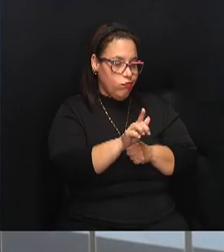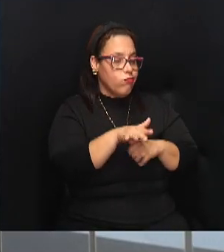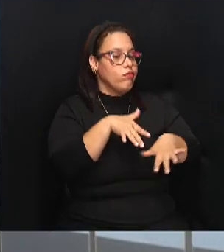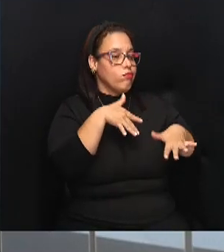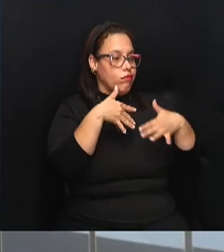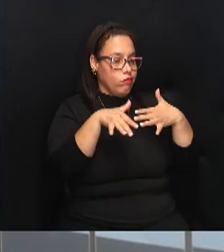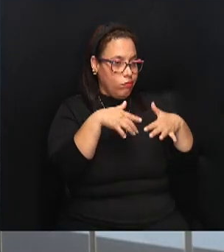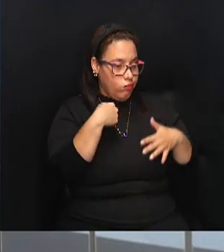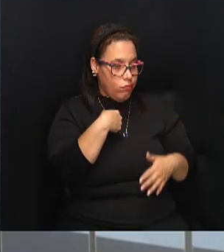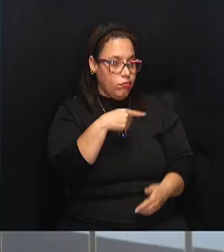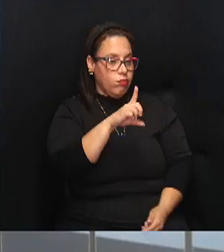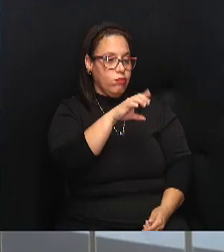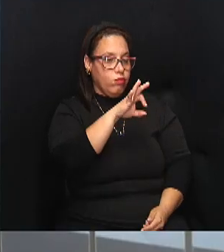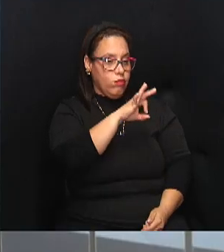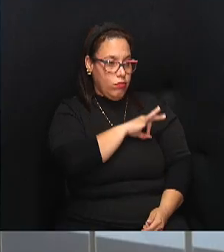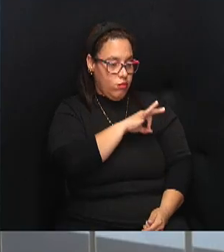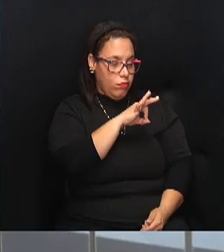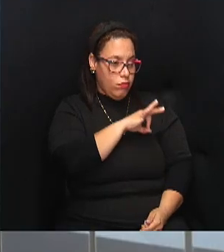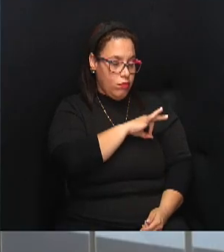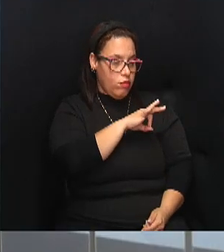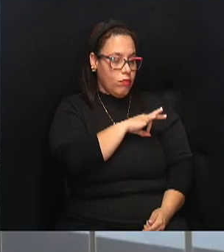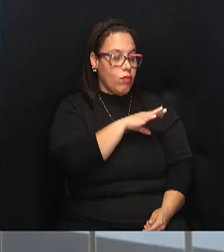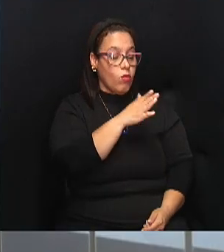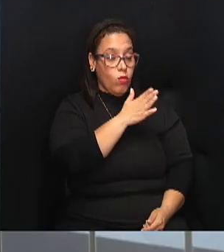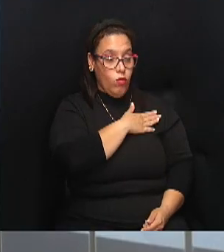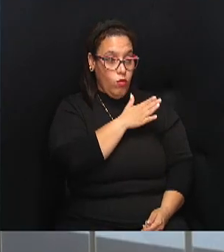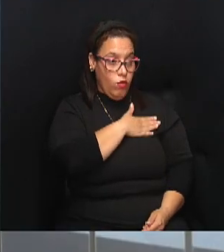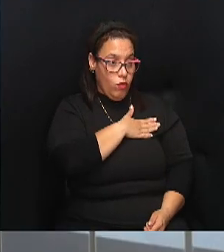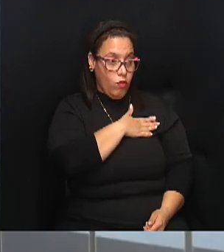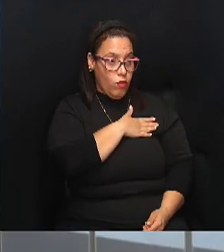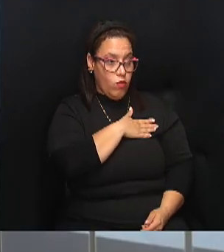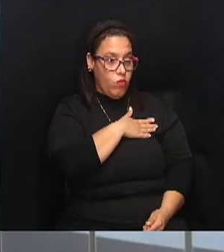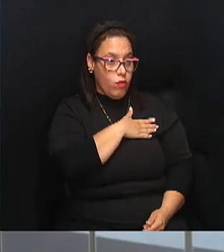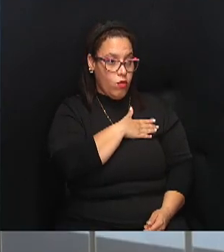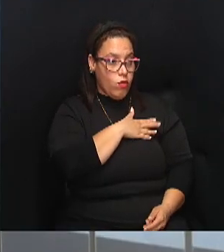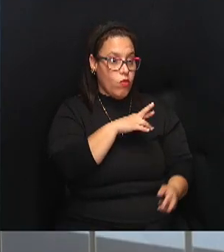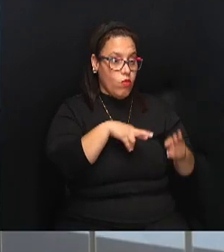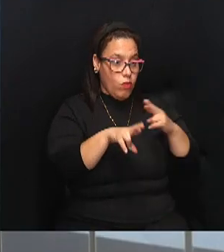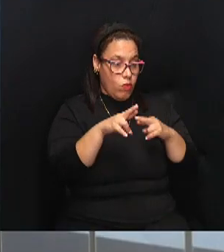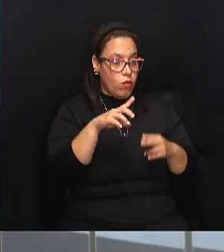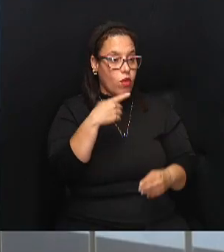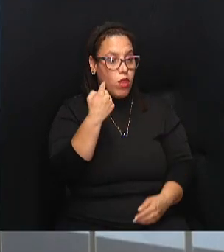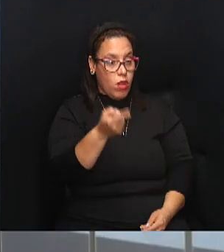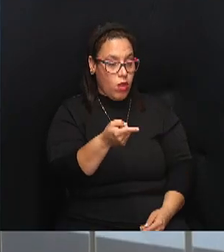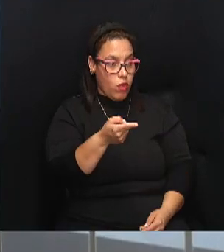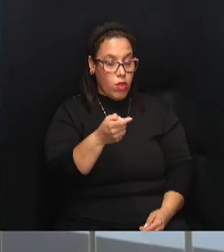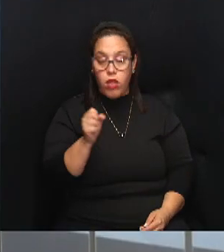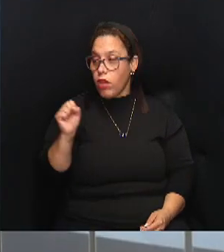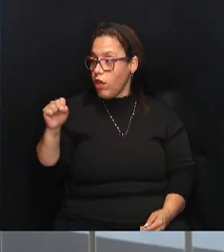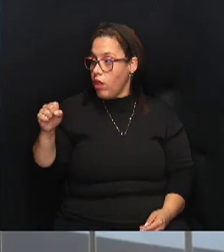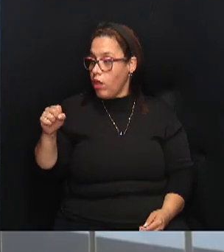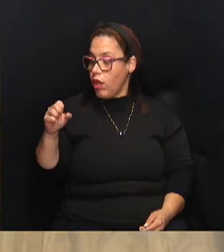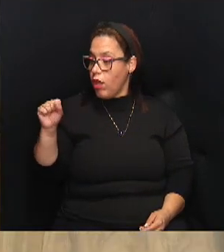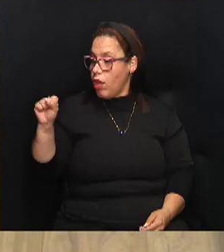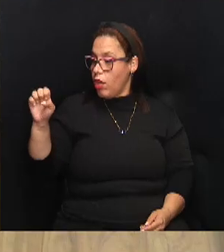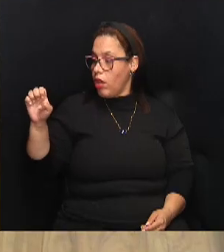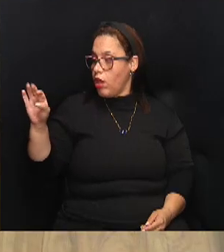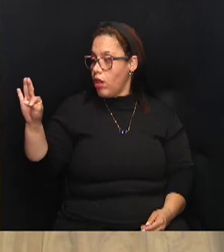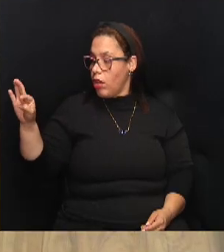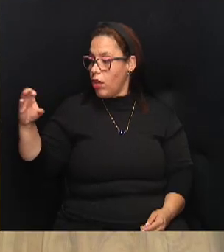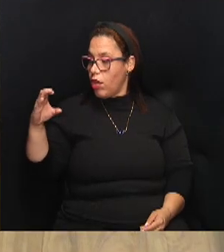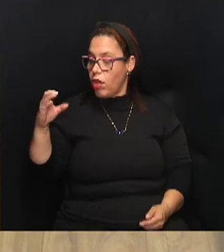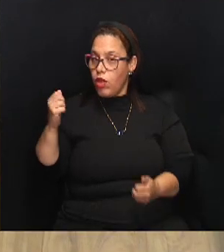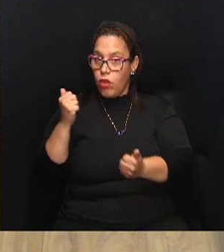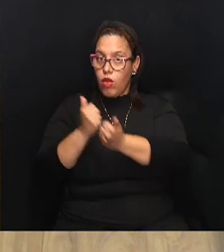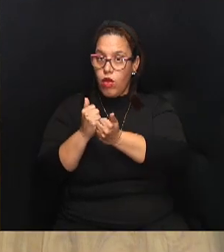momento vai o policial militar, faz ação de polícia, e daí sim vem o fiscal, é na sequência. Hoje talvez a CETEC já faça isso com